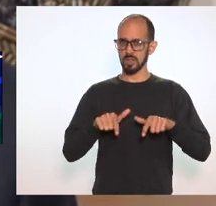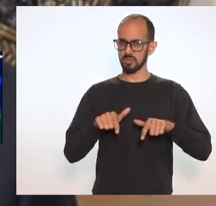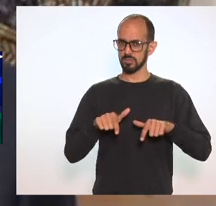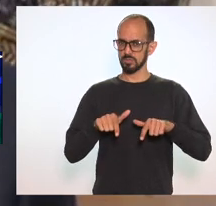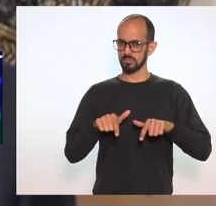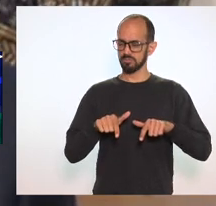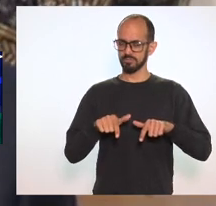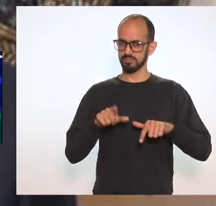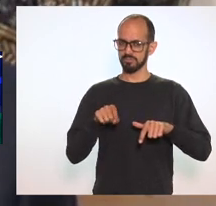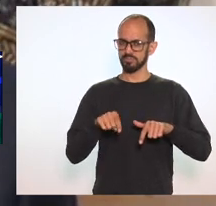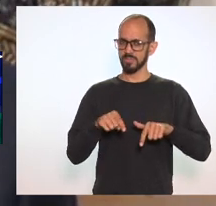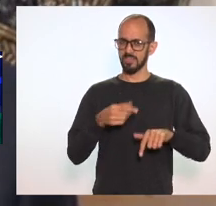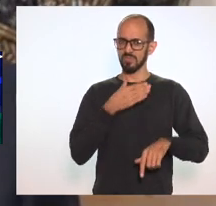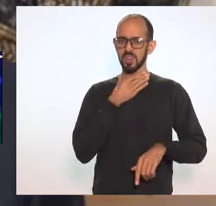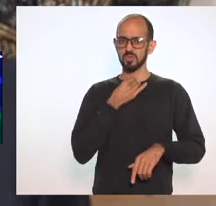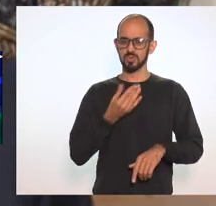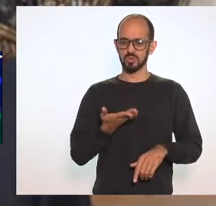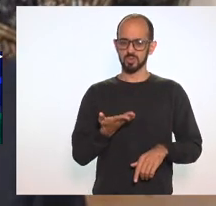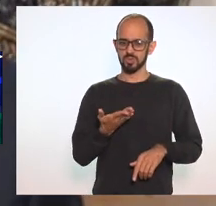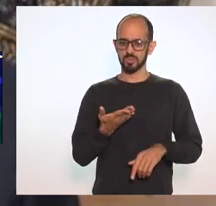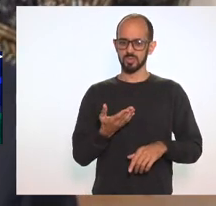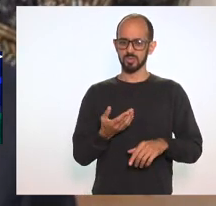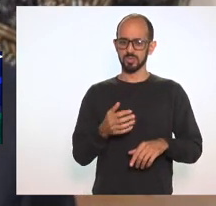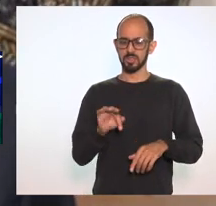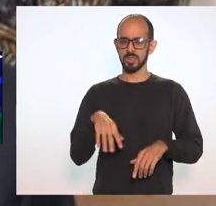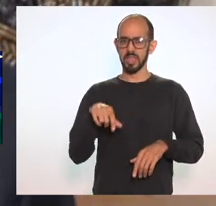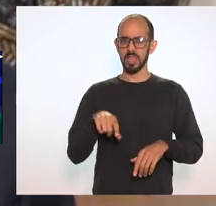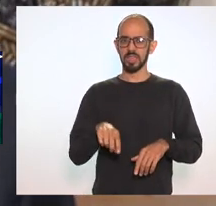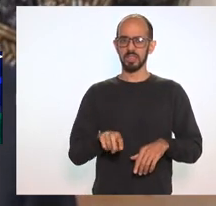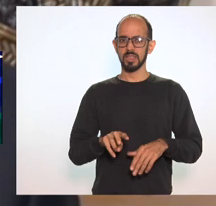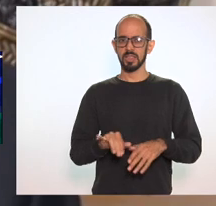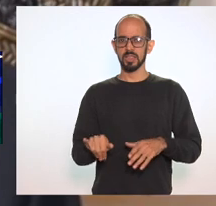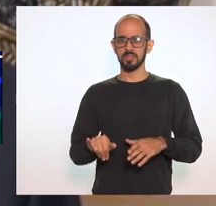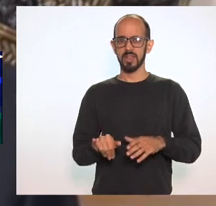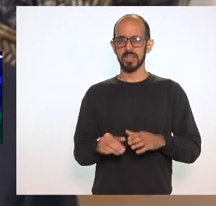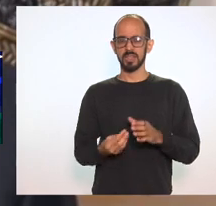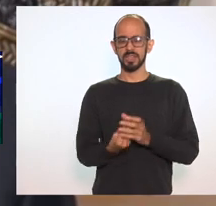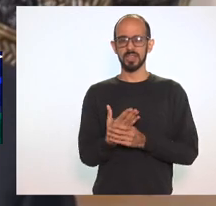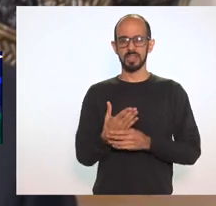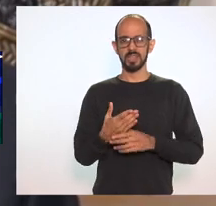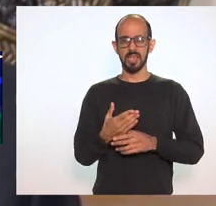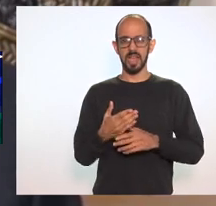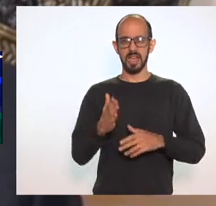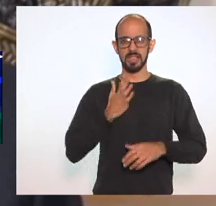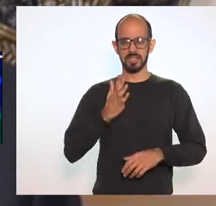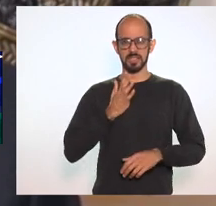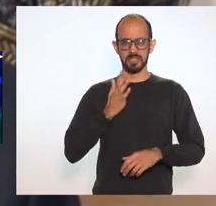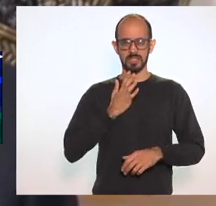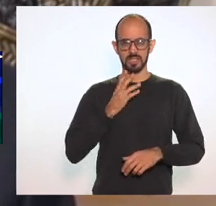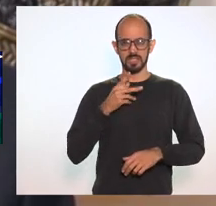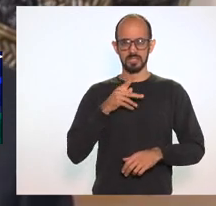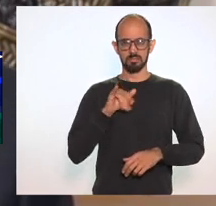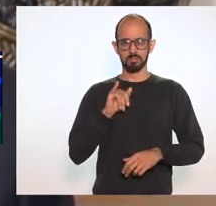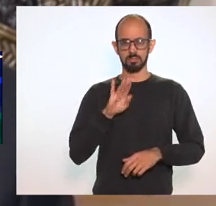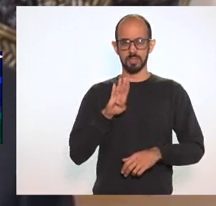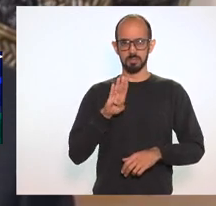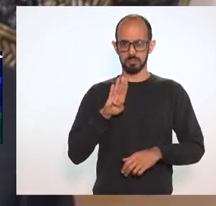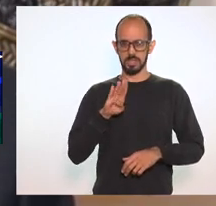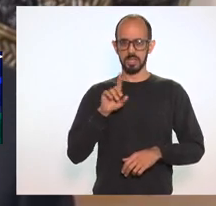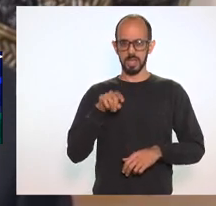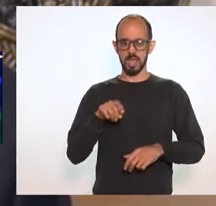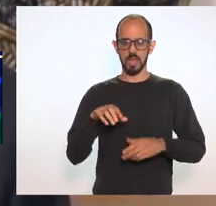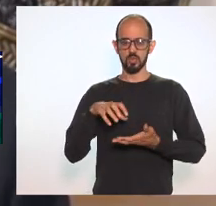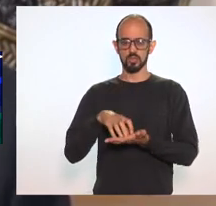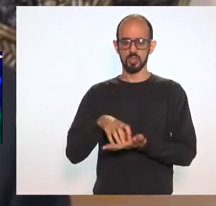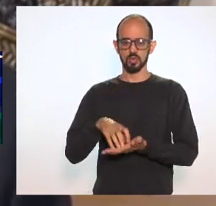a o que gera empregos que geram riquezas sem gerativo ao setor